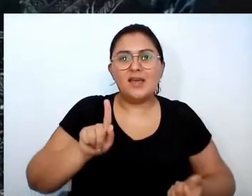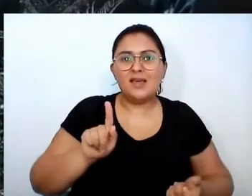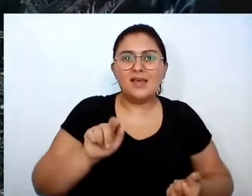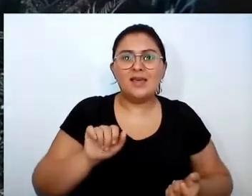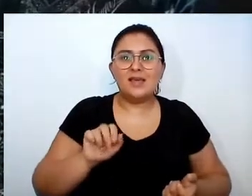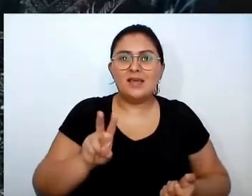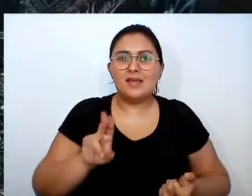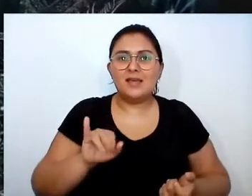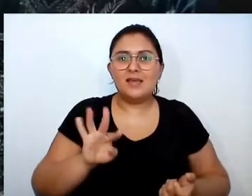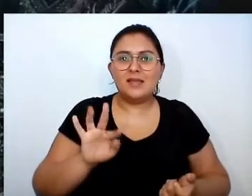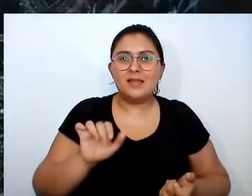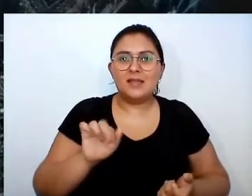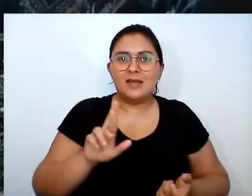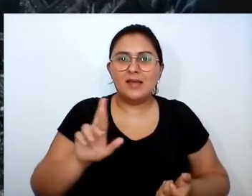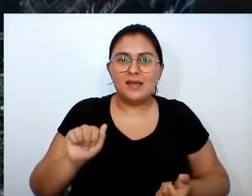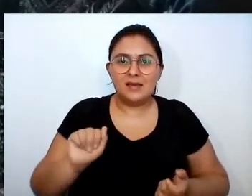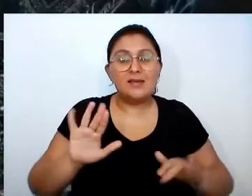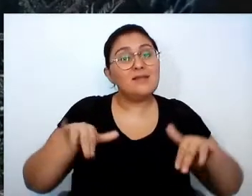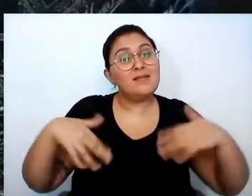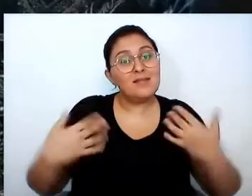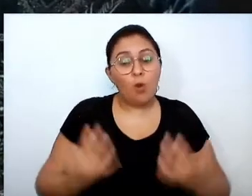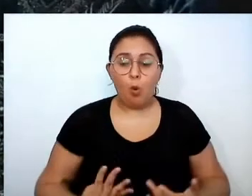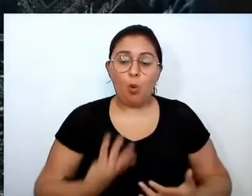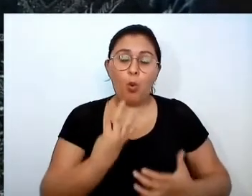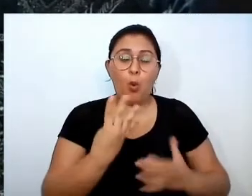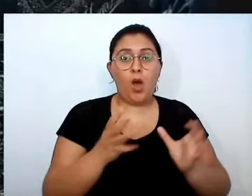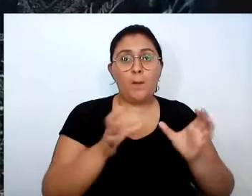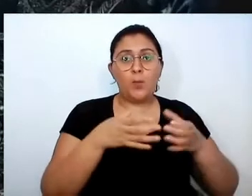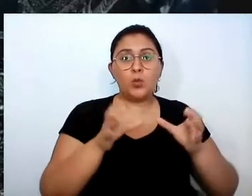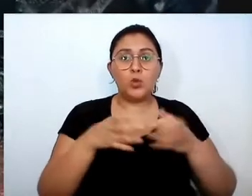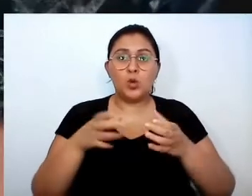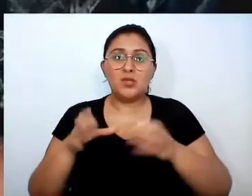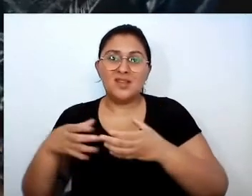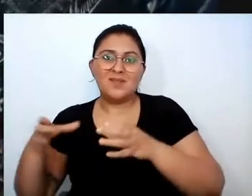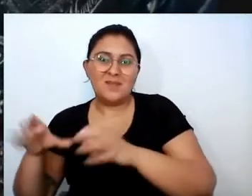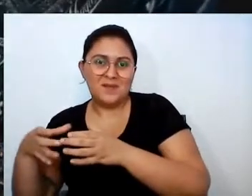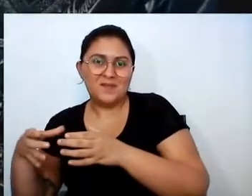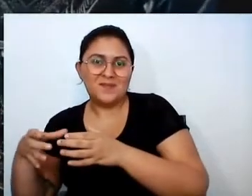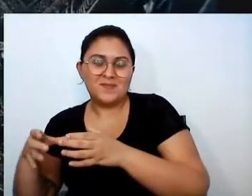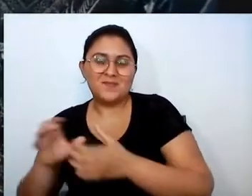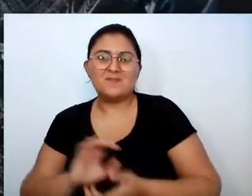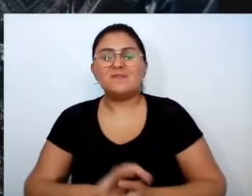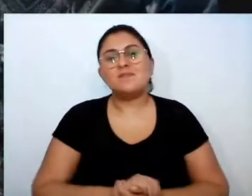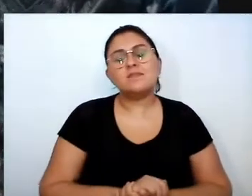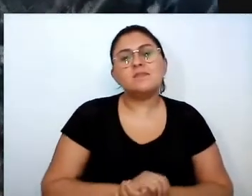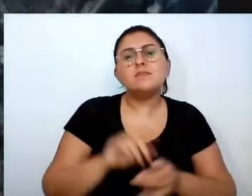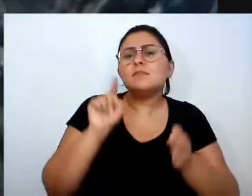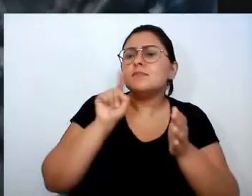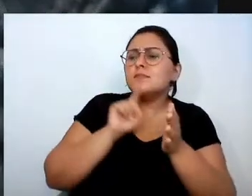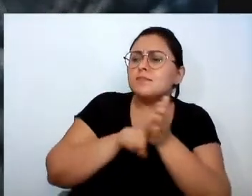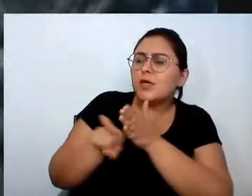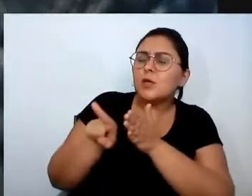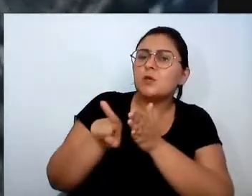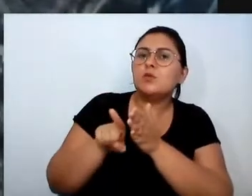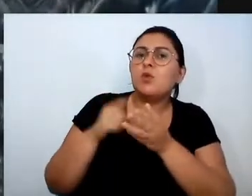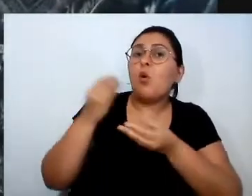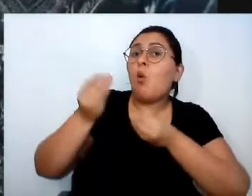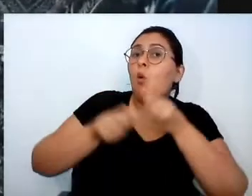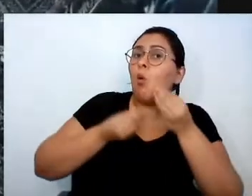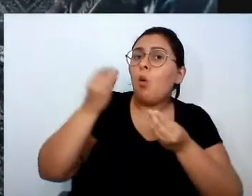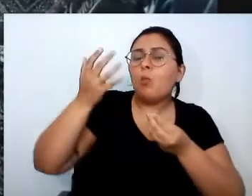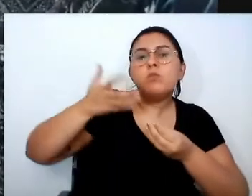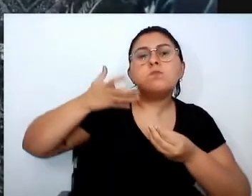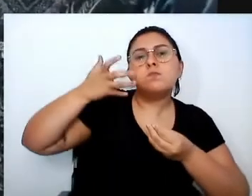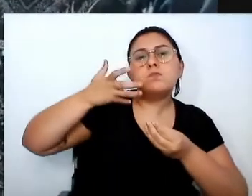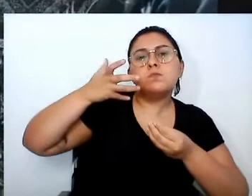bacana. E aí, nesse processo todo, queria que você falasse um pouco sobre como é que a musicografia Braille dá suporte, né?